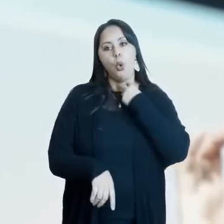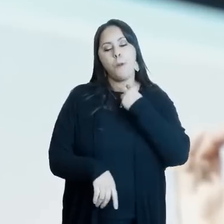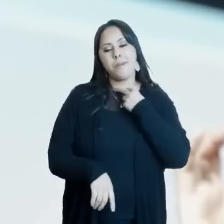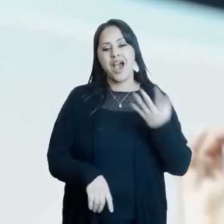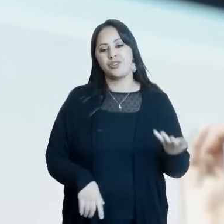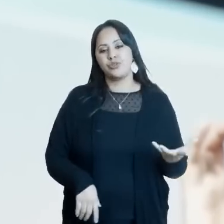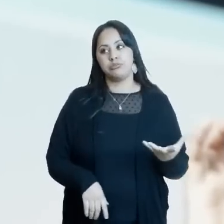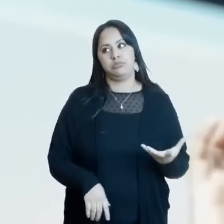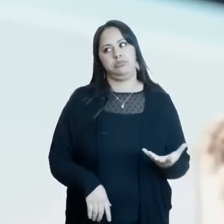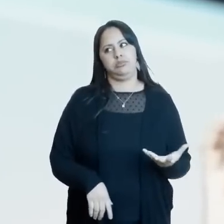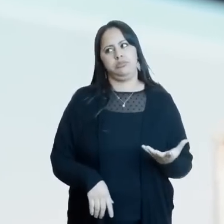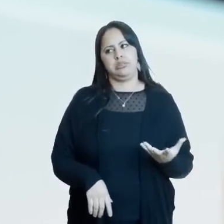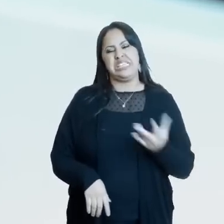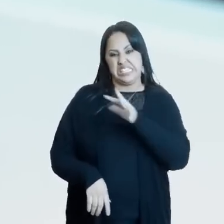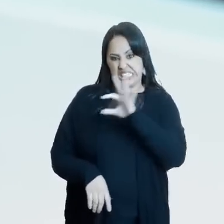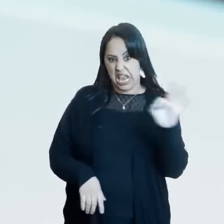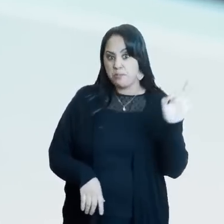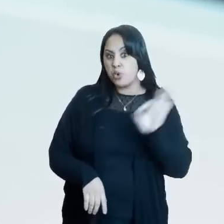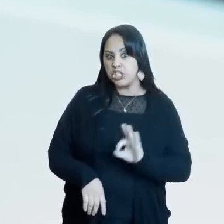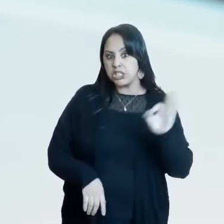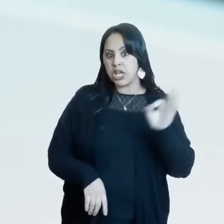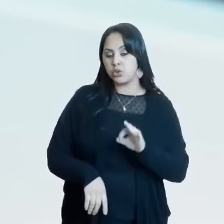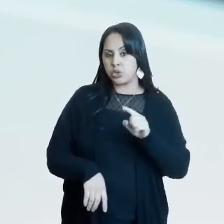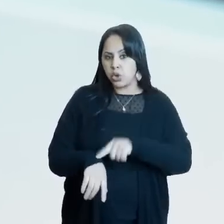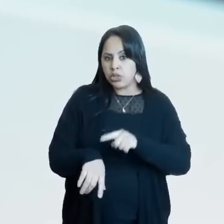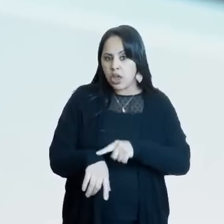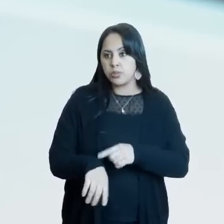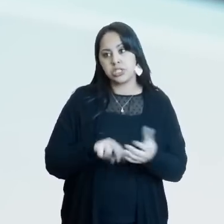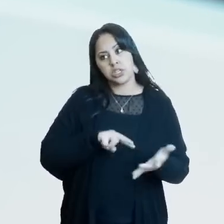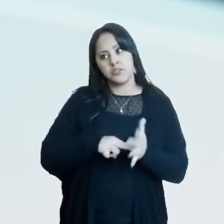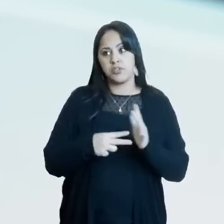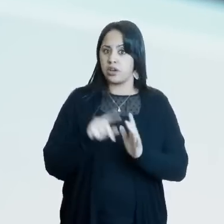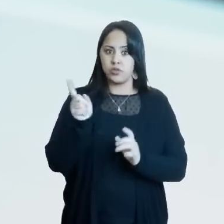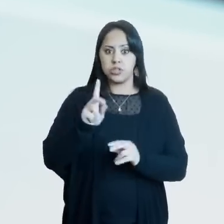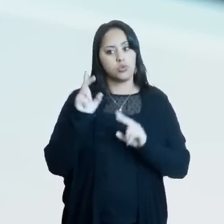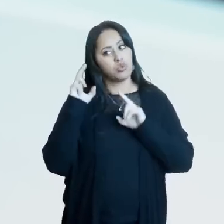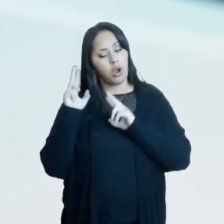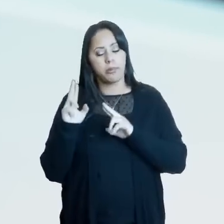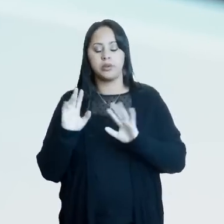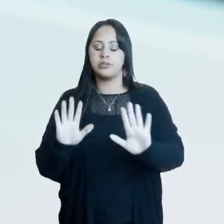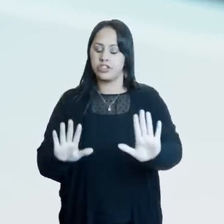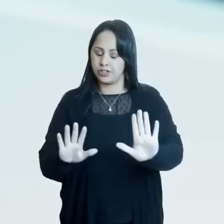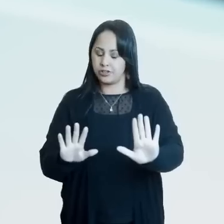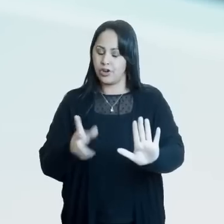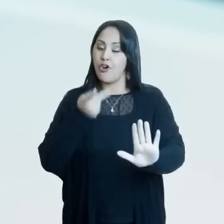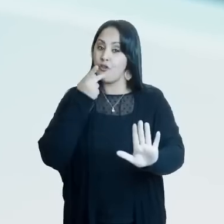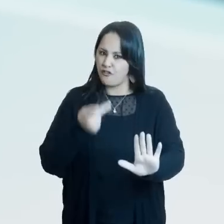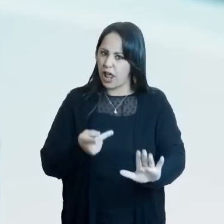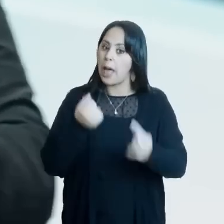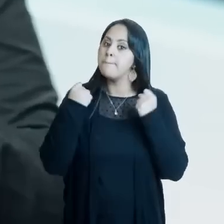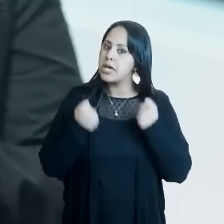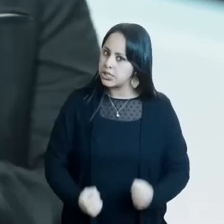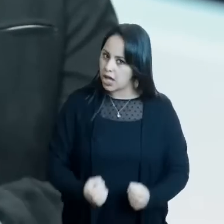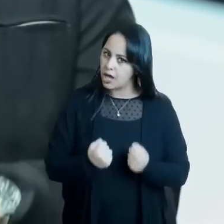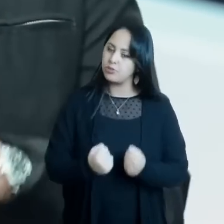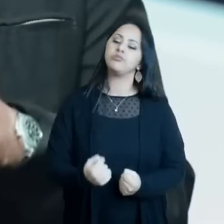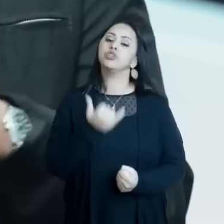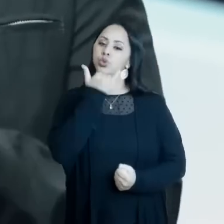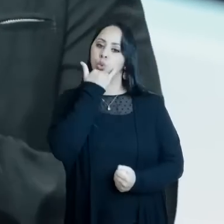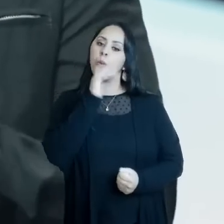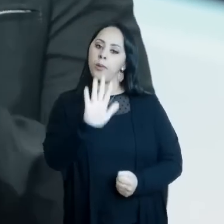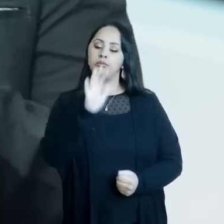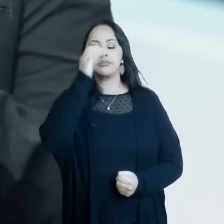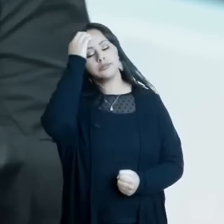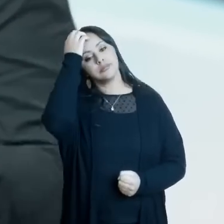tempo, quer dizer que você não dorme, porque você tem 24 horas no seu dia. Então, se você tem... Oh, gente, isso que eu vou falar é pesado, mas quem tem sonho, quem